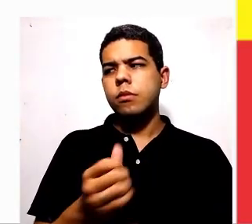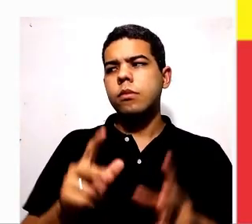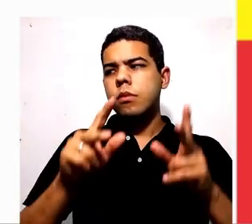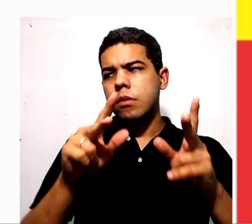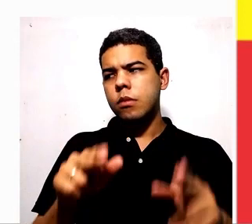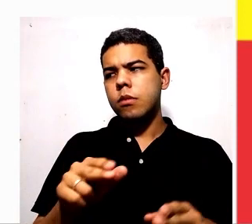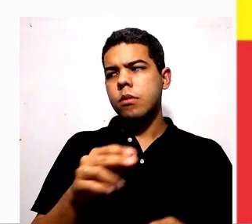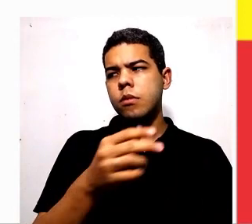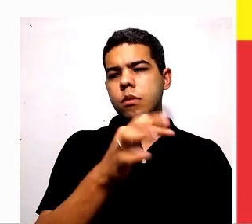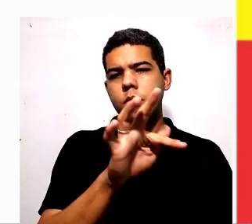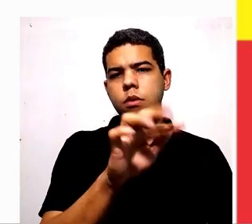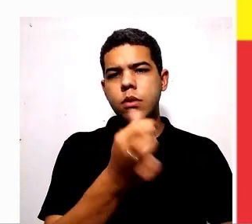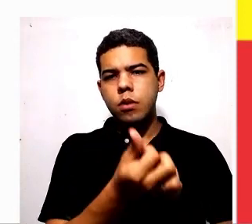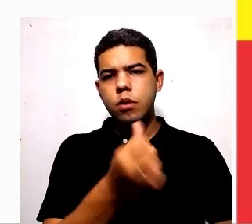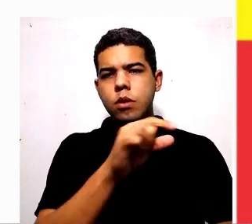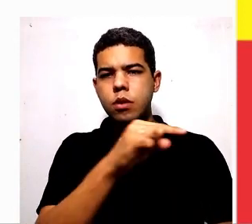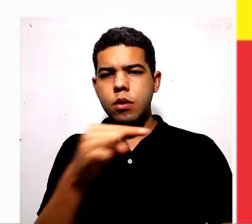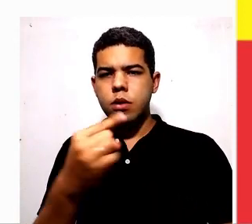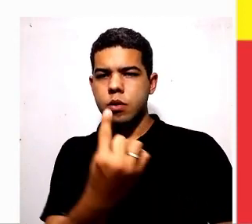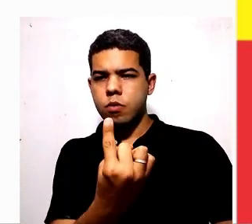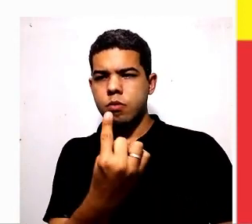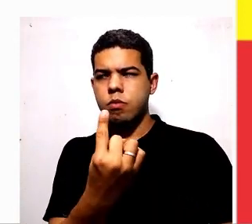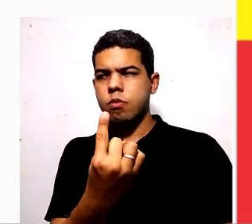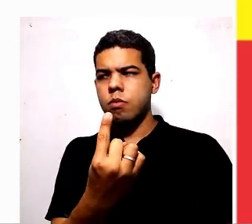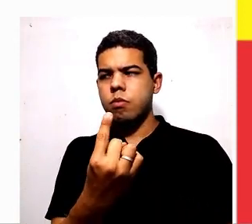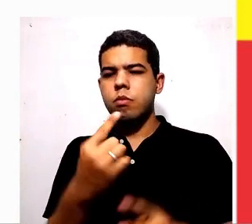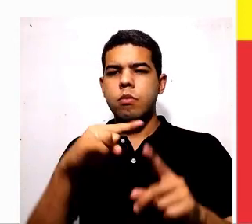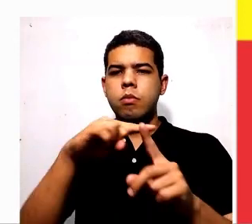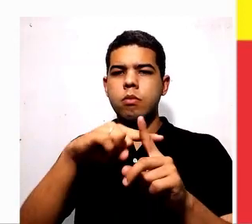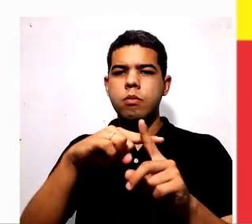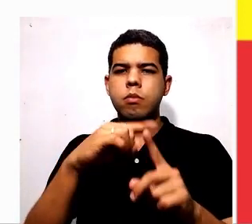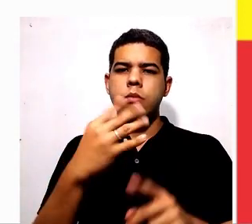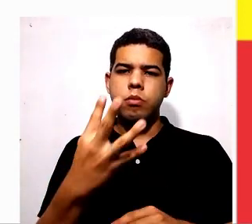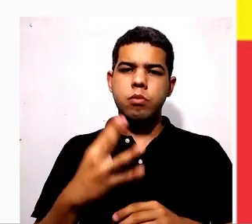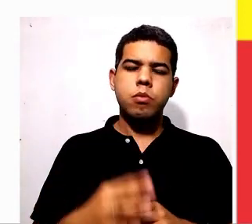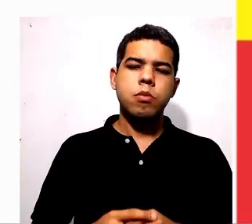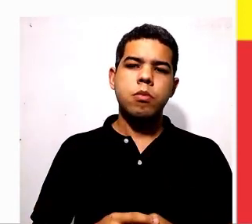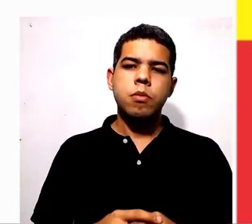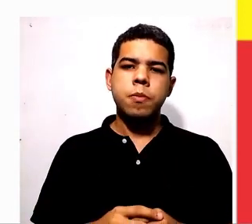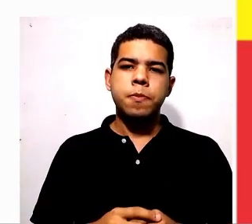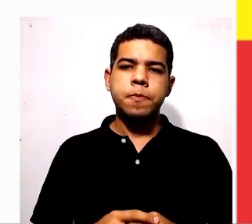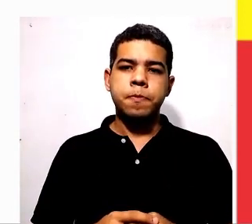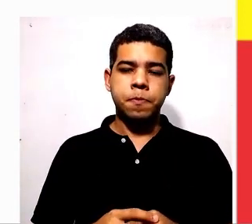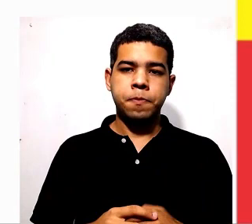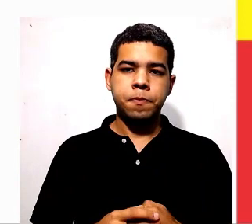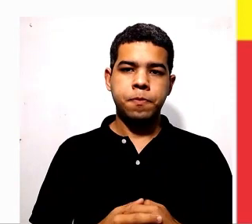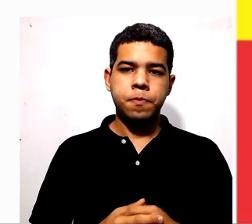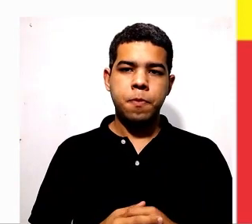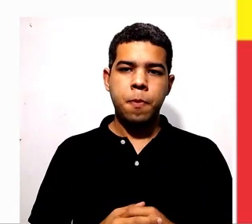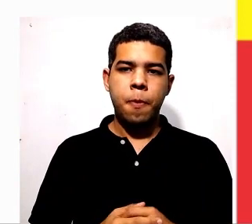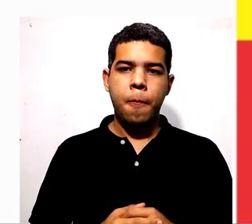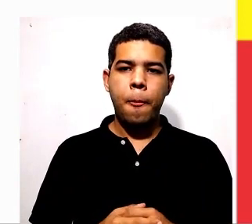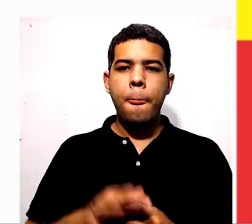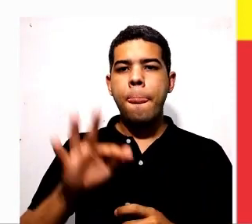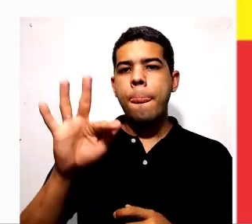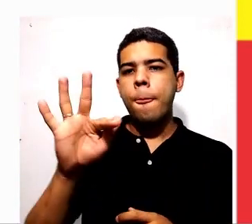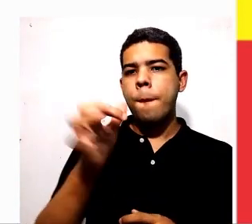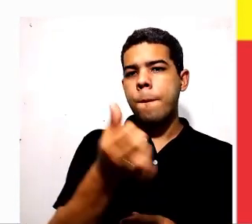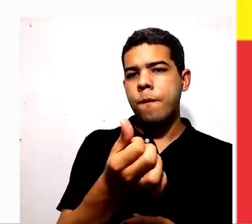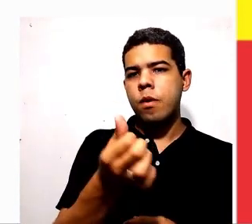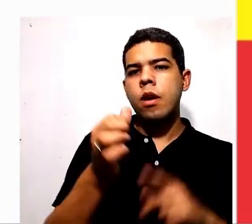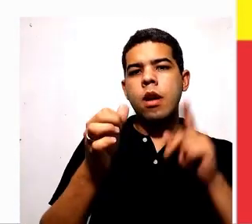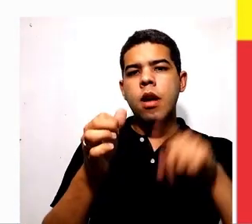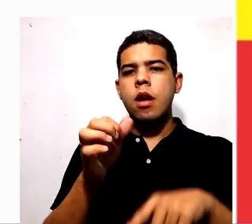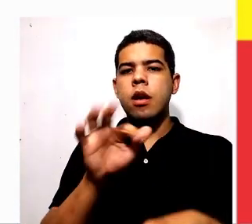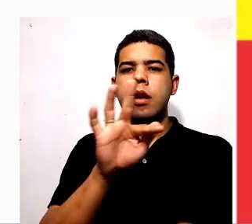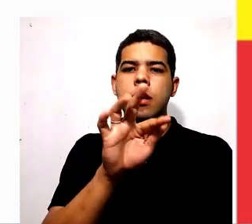igual a F6 menos 1. Então, eu vou ter que encontrar a figura 5 e nela vou somar 4. Então, F6